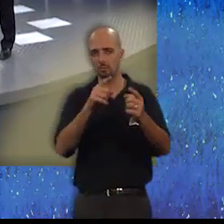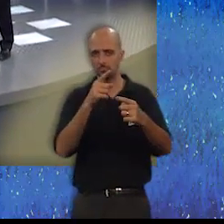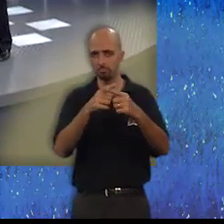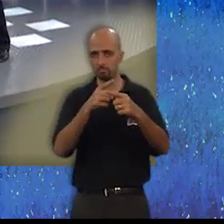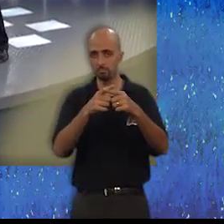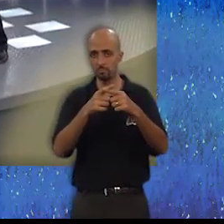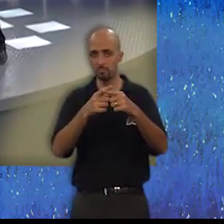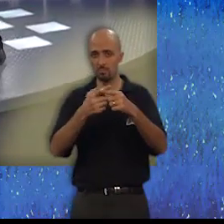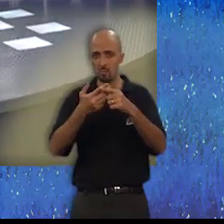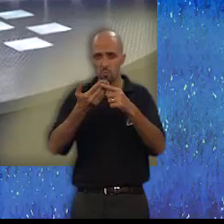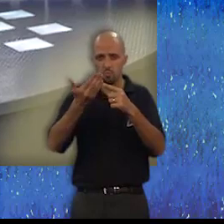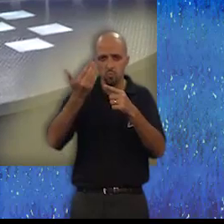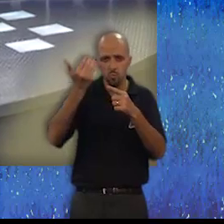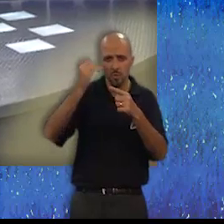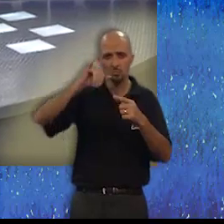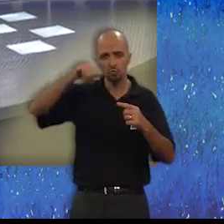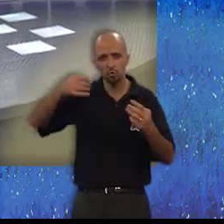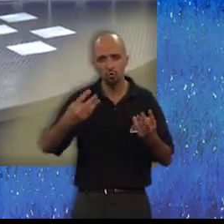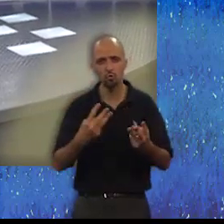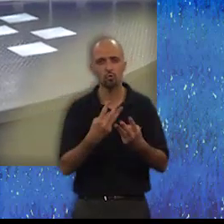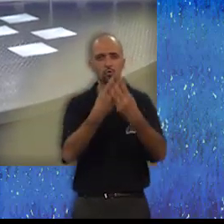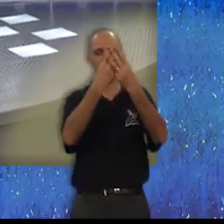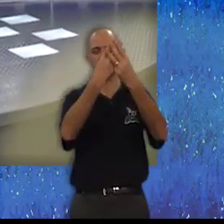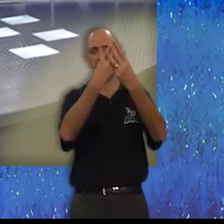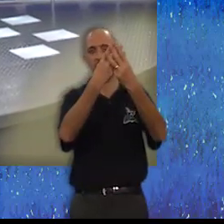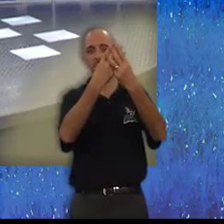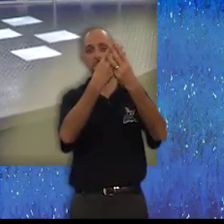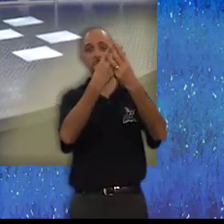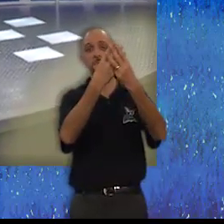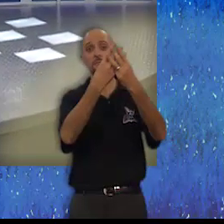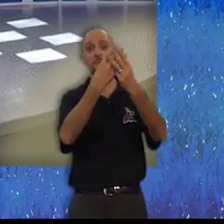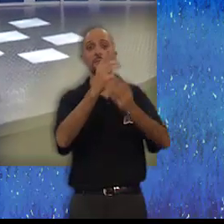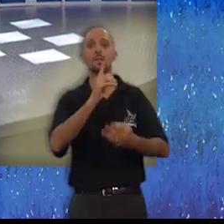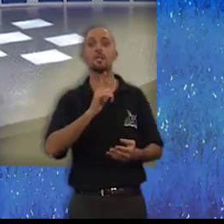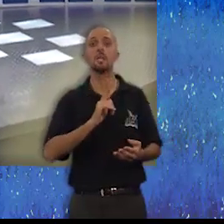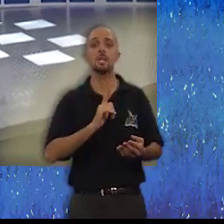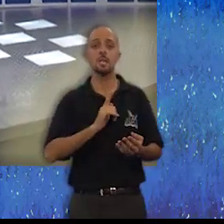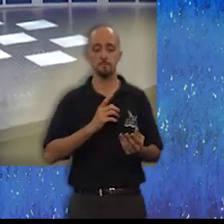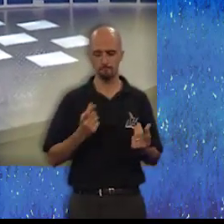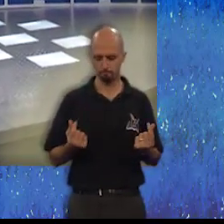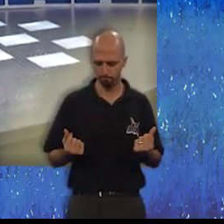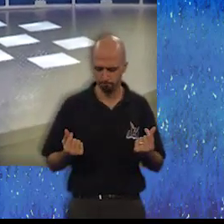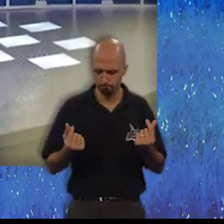judaica, havia entre eles o seguinte pensamento: uma pessoa rica era uma